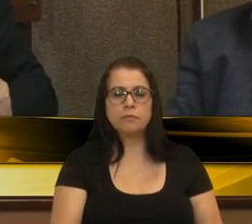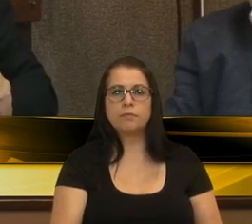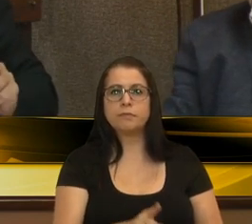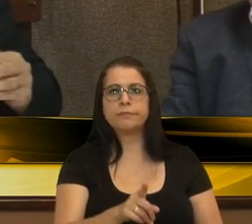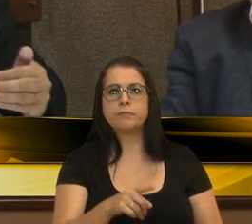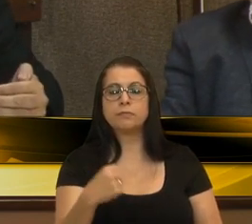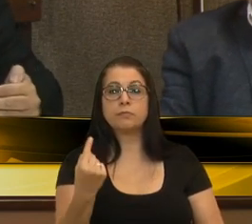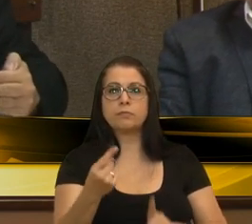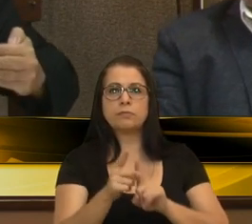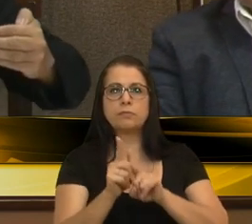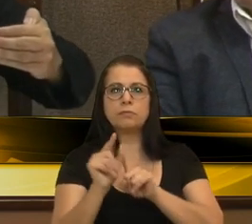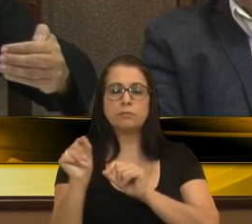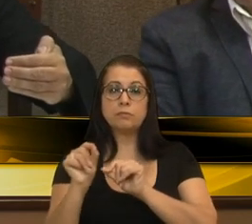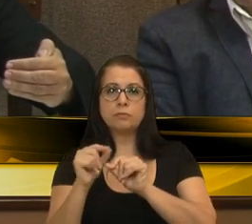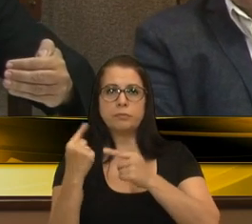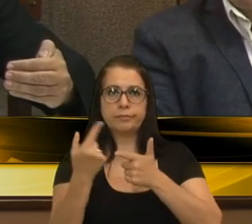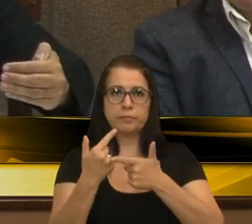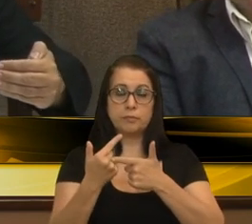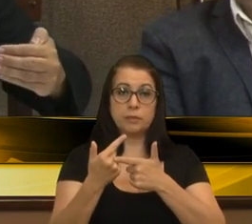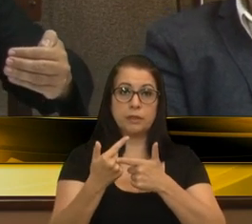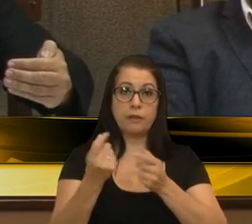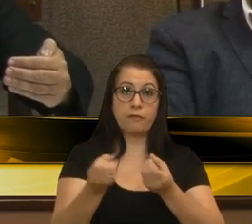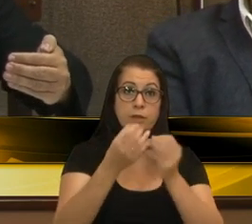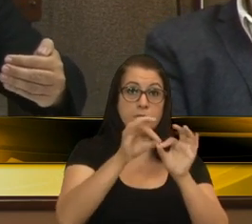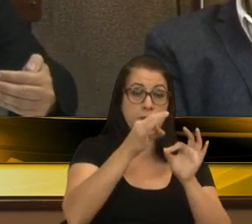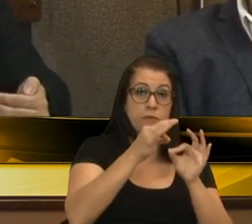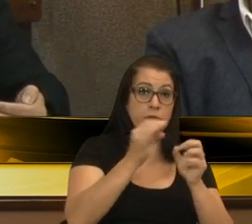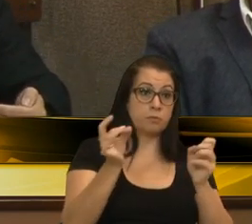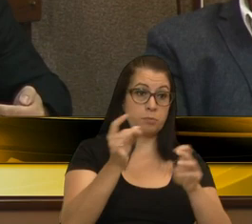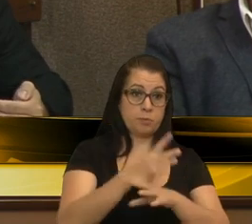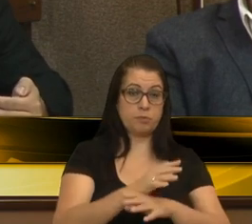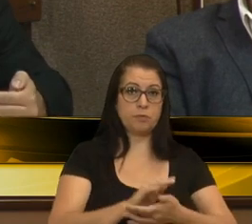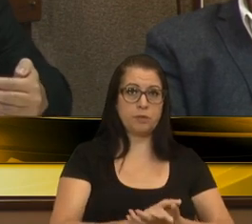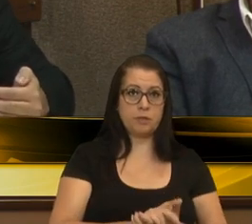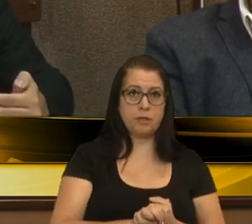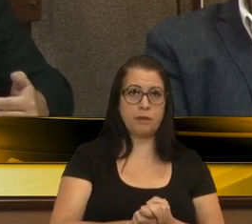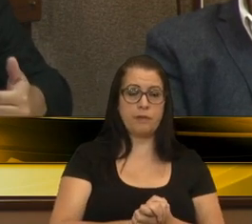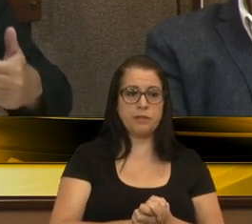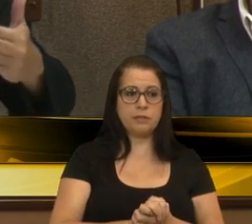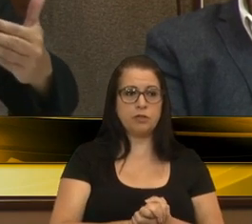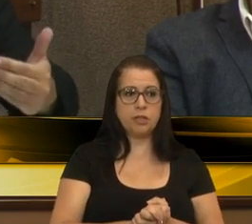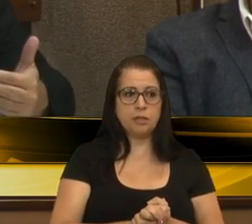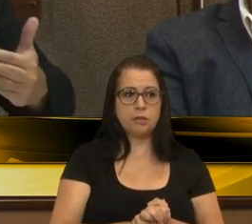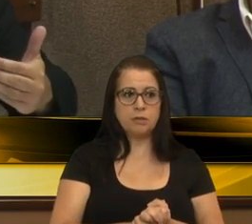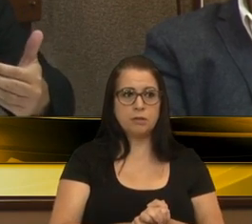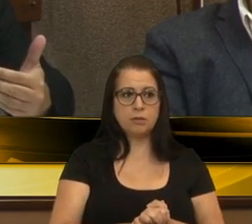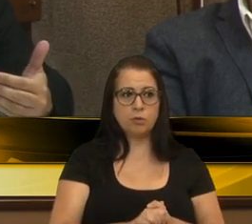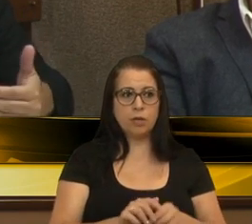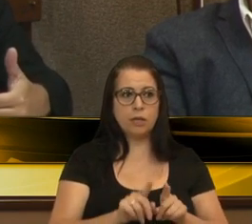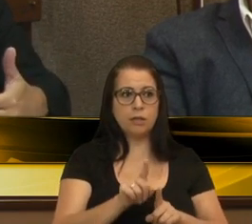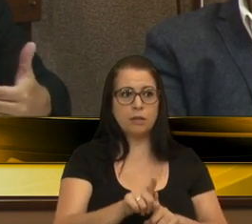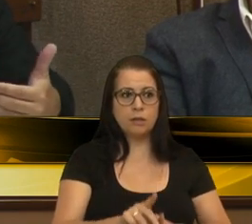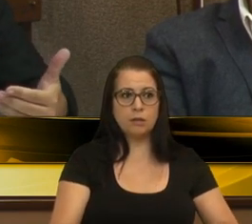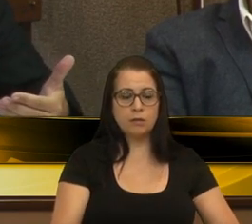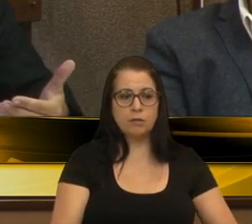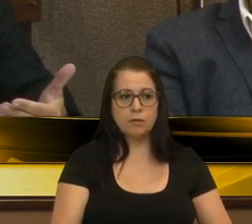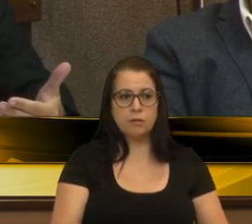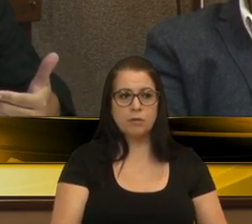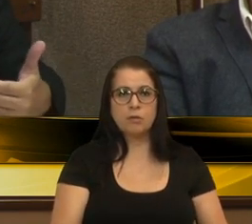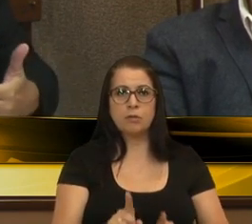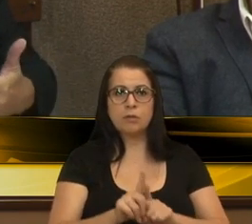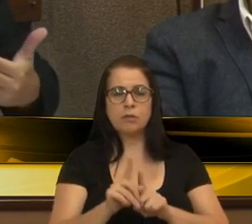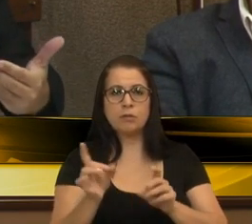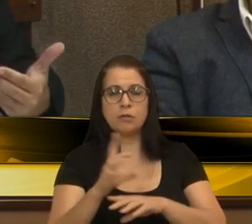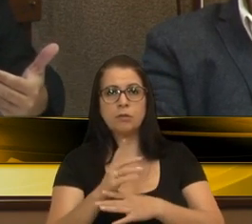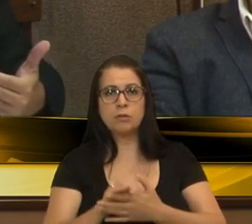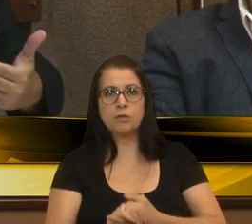do Conselho Consultivo onde essa fórmula de festa da uva estava pronta. Eu, como presidente da Câmara, pontuei algumas questões, mas havia uma fórmula pronta.